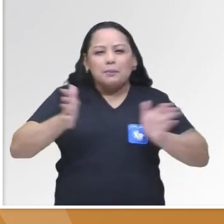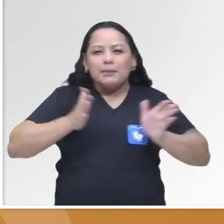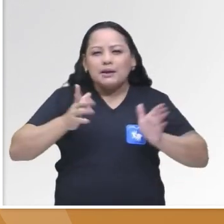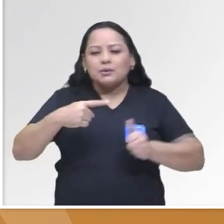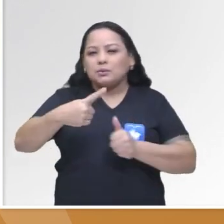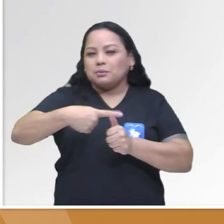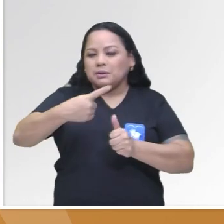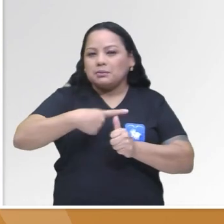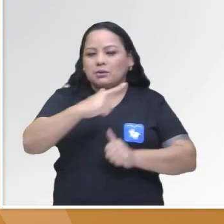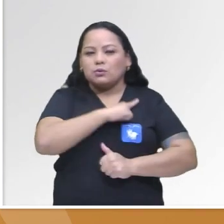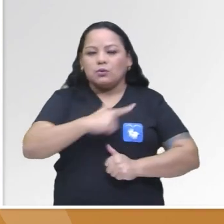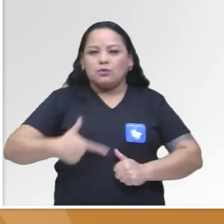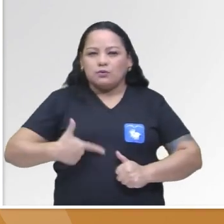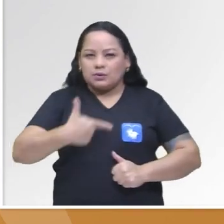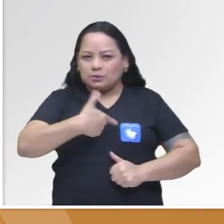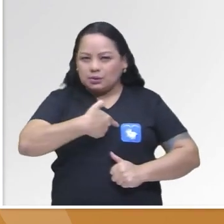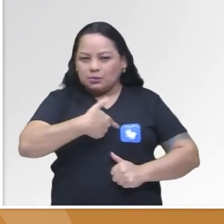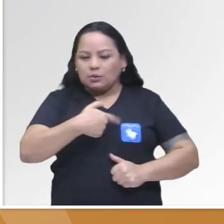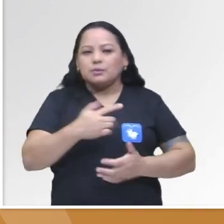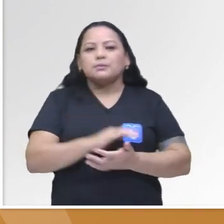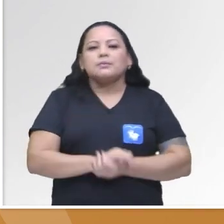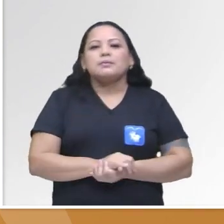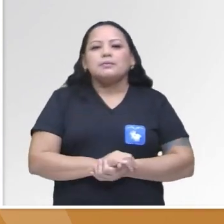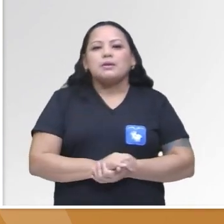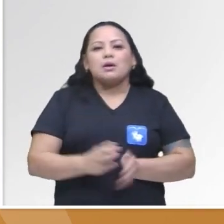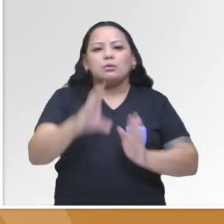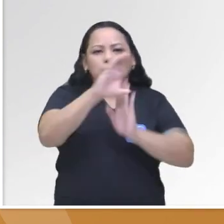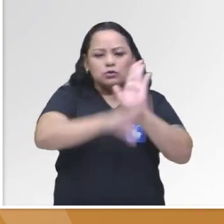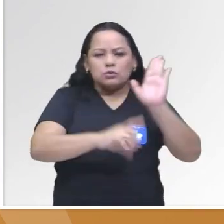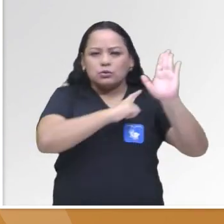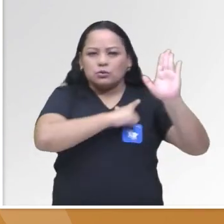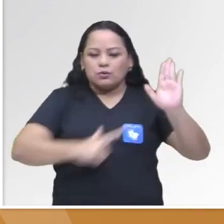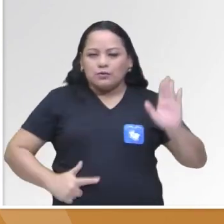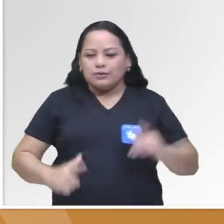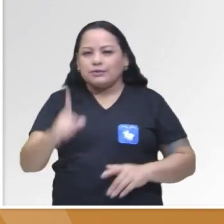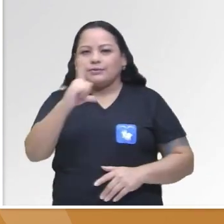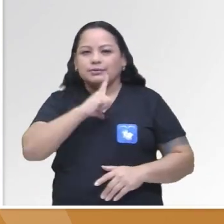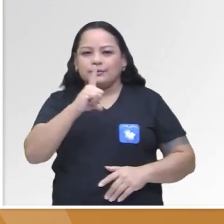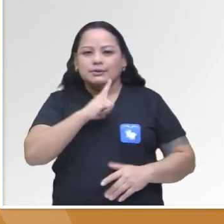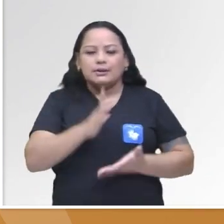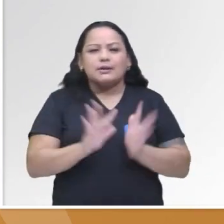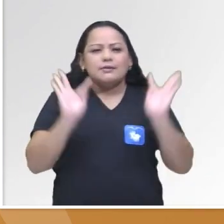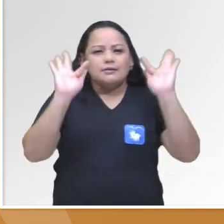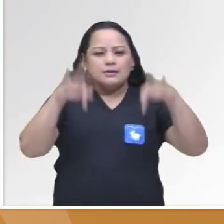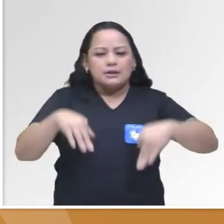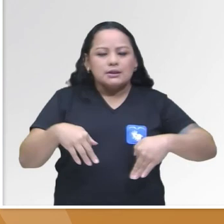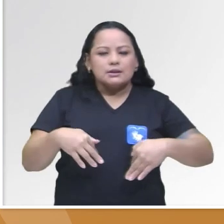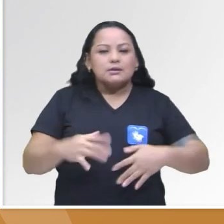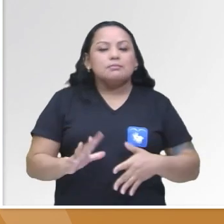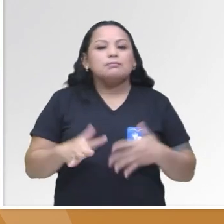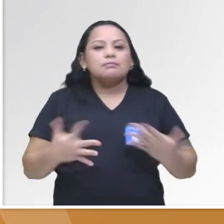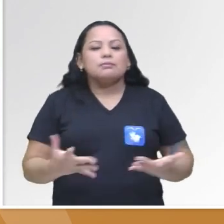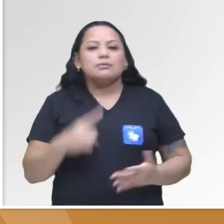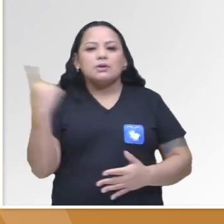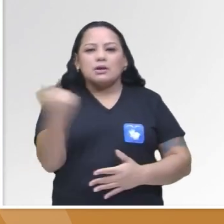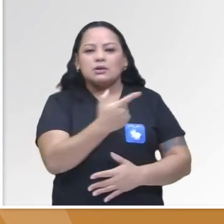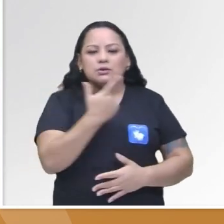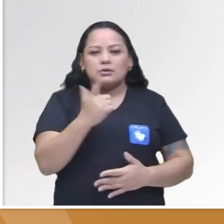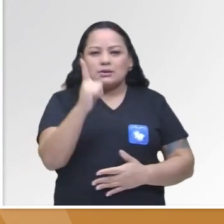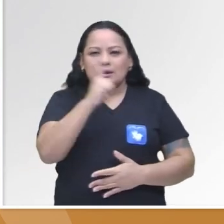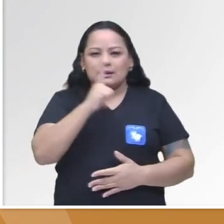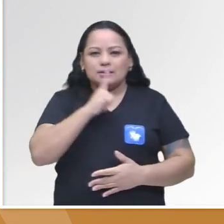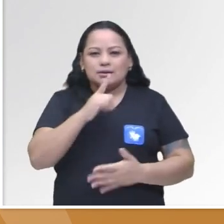governo Vargas, o período do governo constitucional, vai ter seu fim quando a gente vai ter